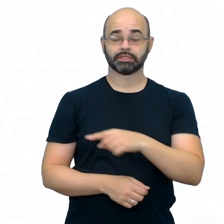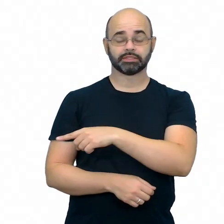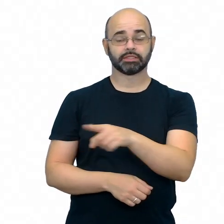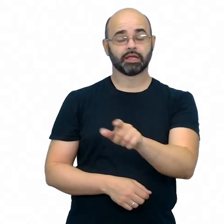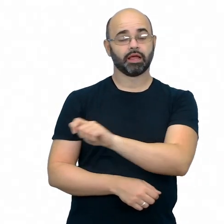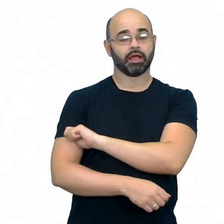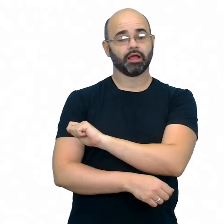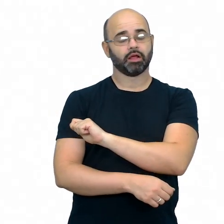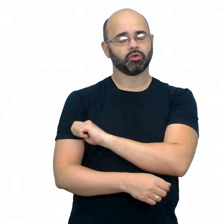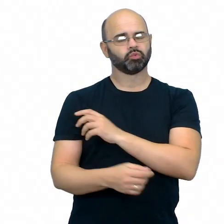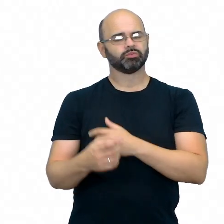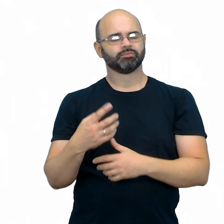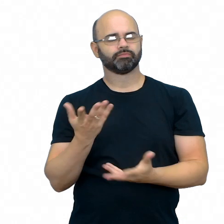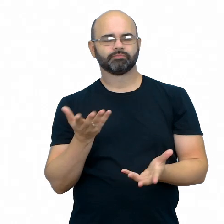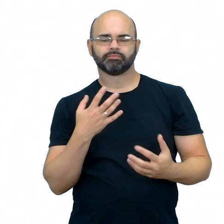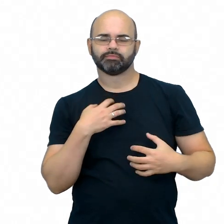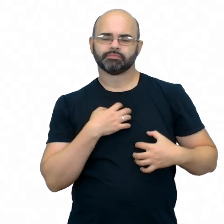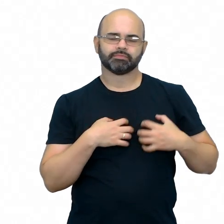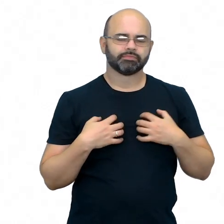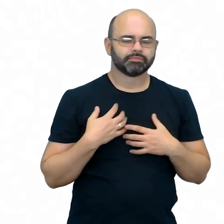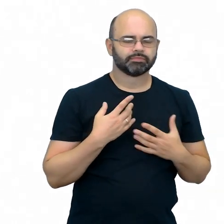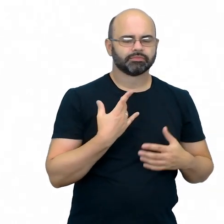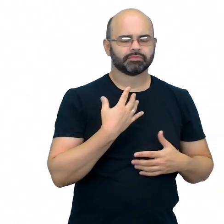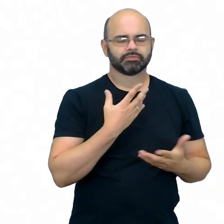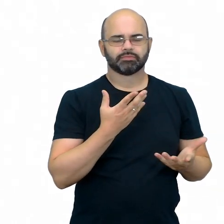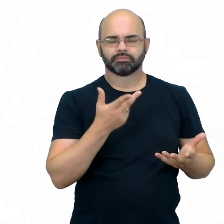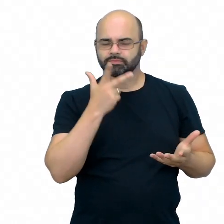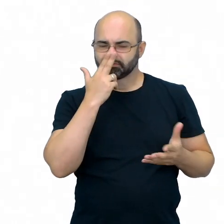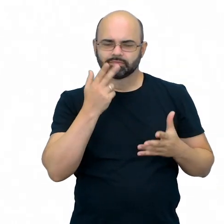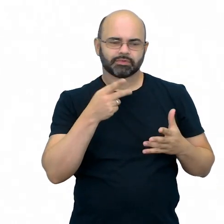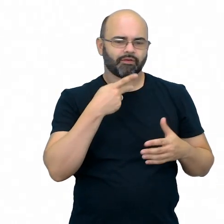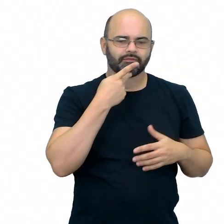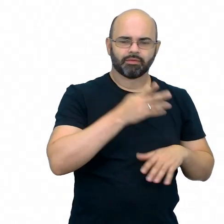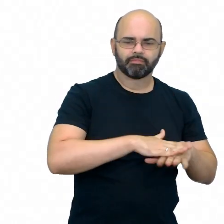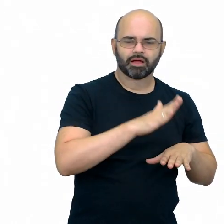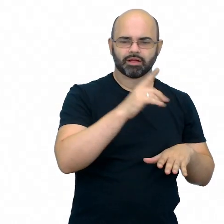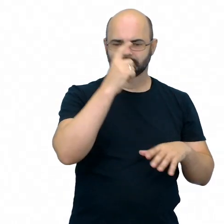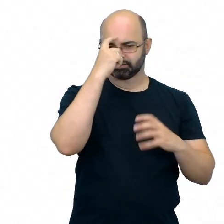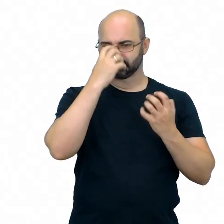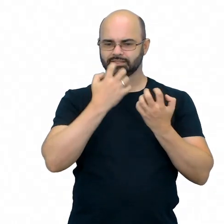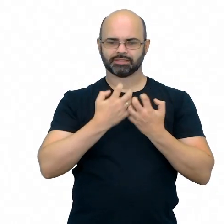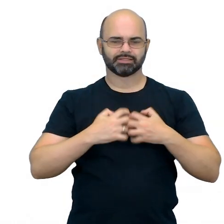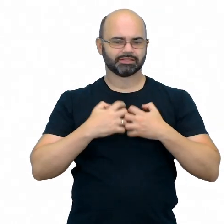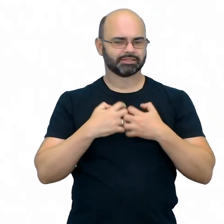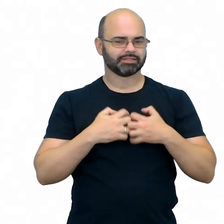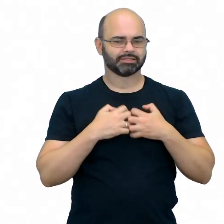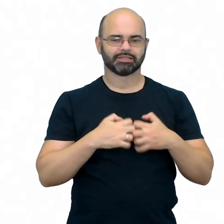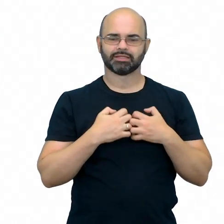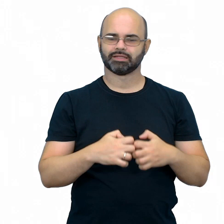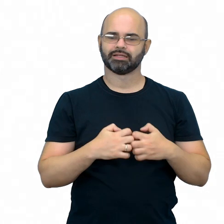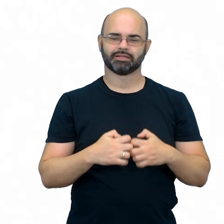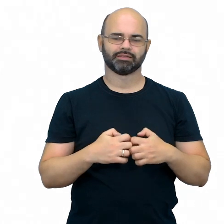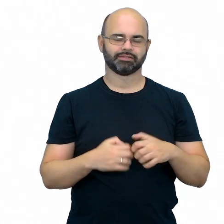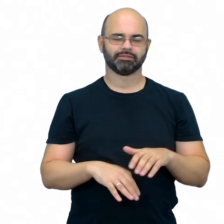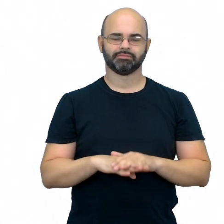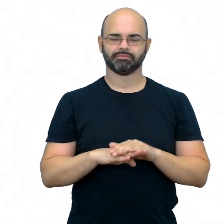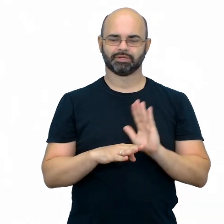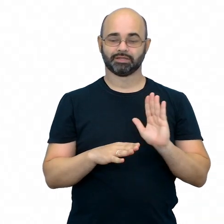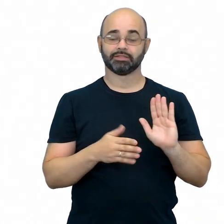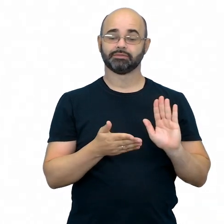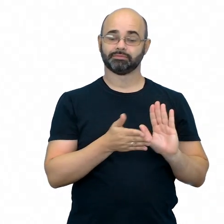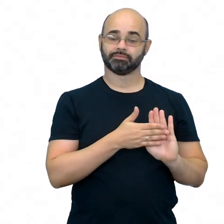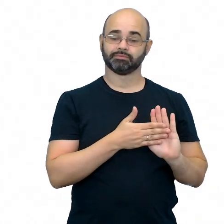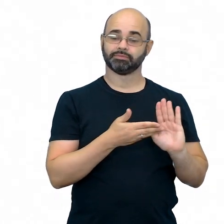em discutir, em promover uma conversa ainda mais reflexiva do que dentro dessa proposta